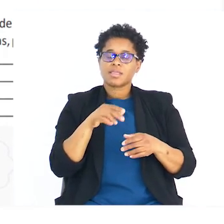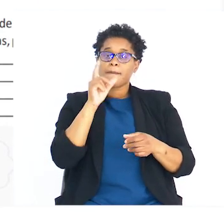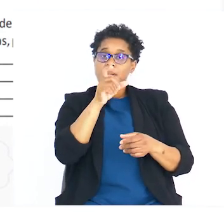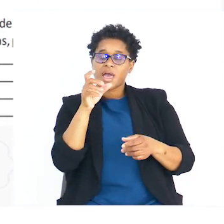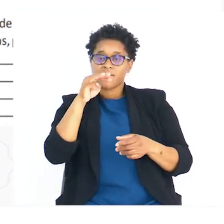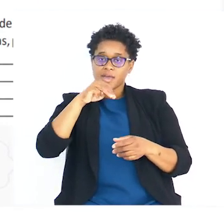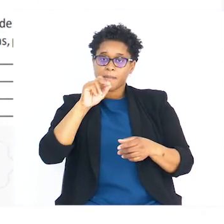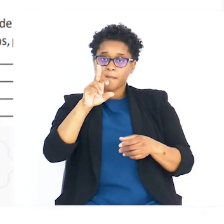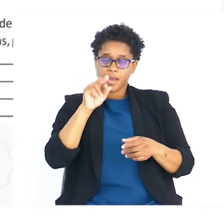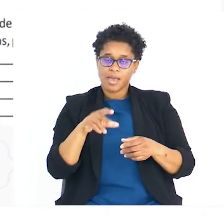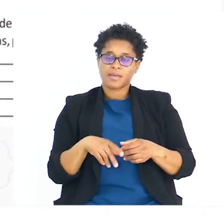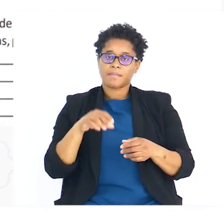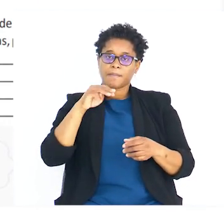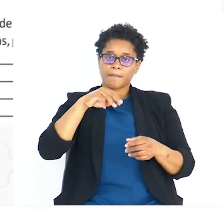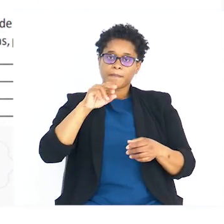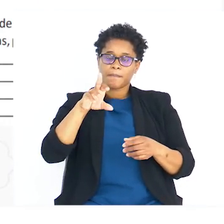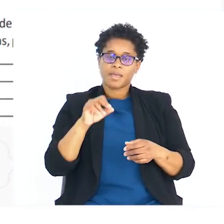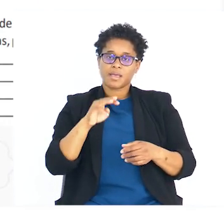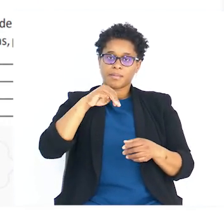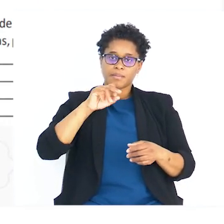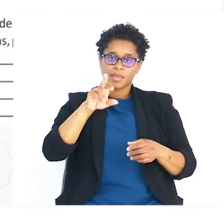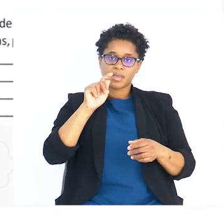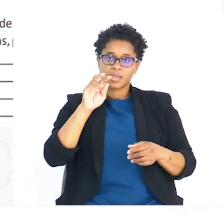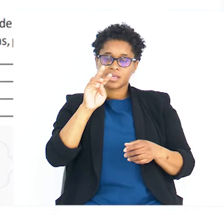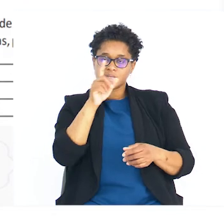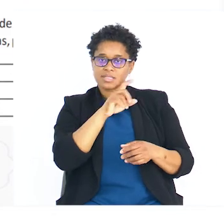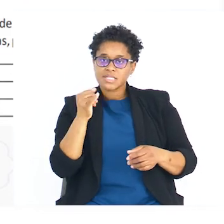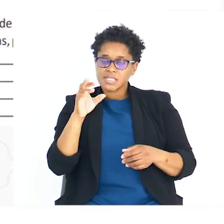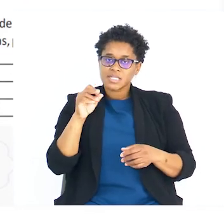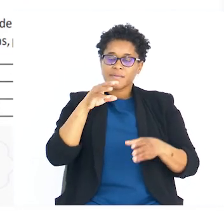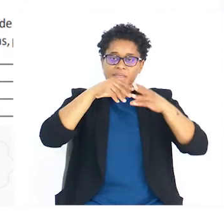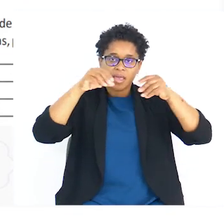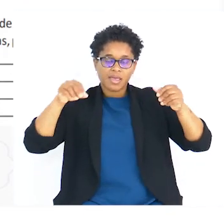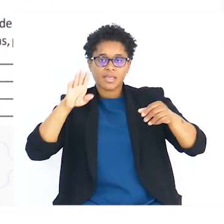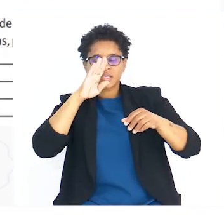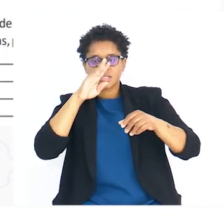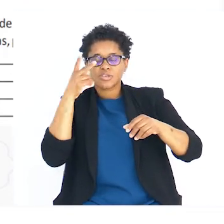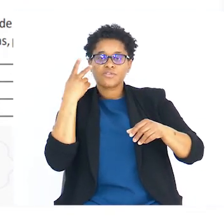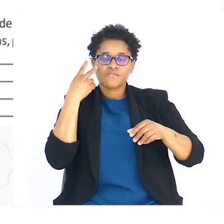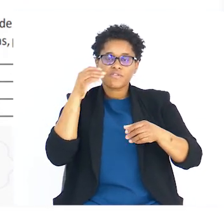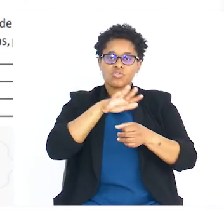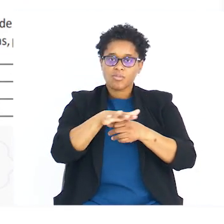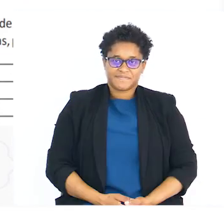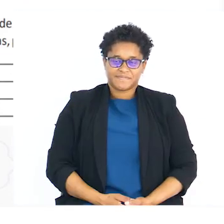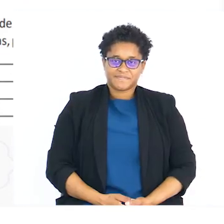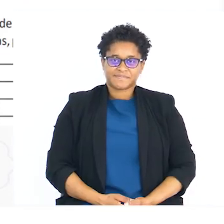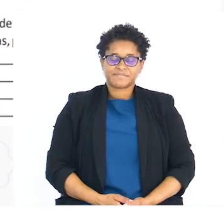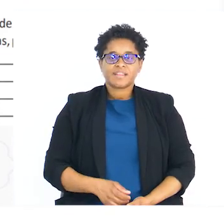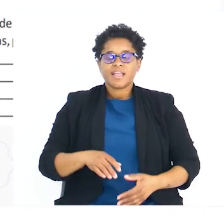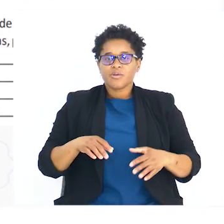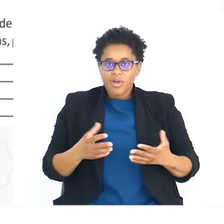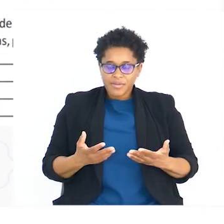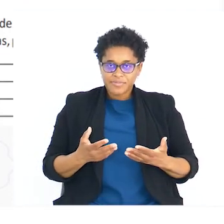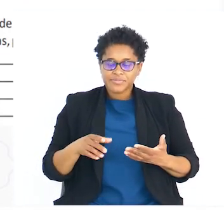aqui mar, maresia, maré, areia, seres que vivem no mar para completar. E temos ali,